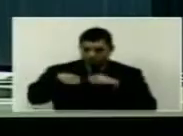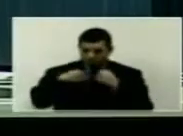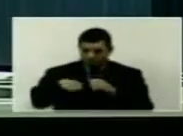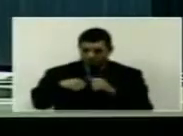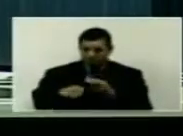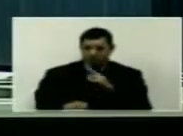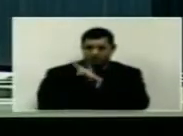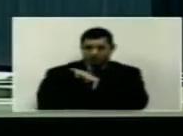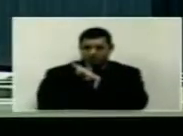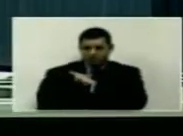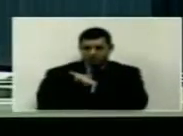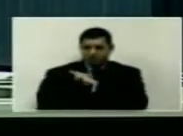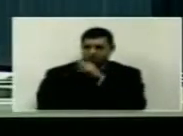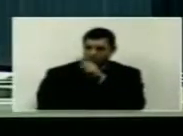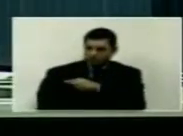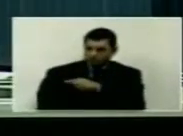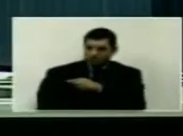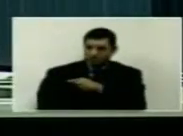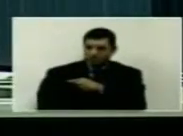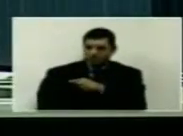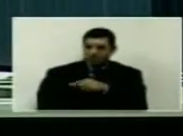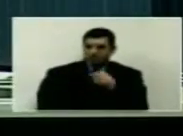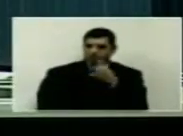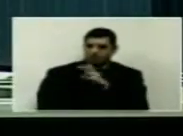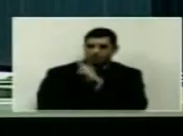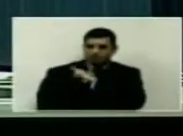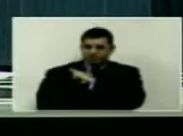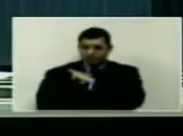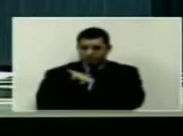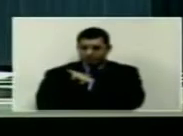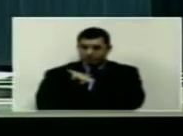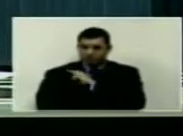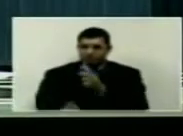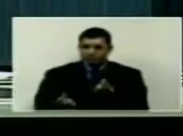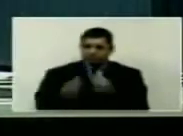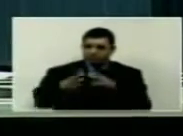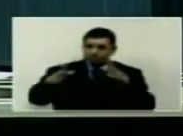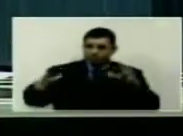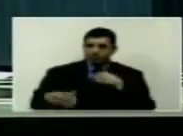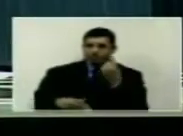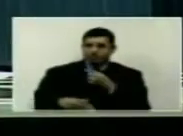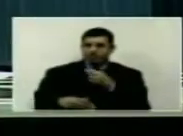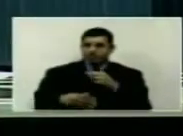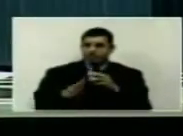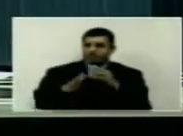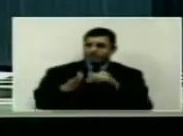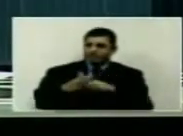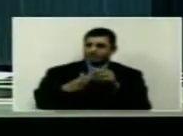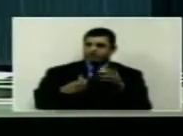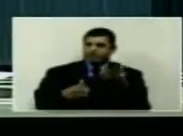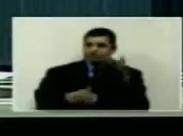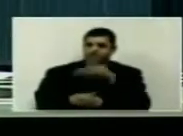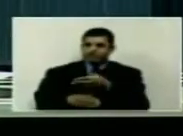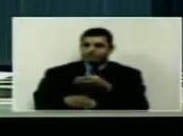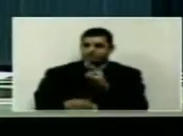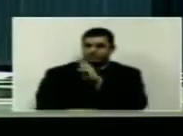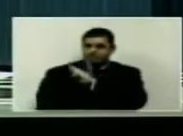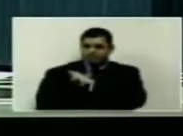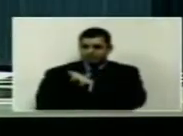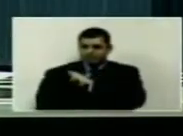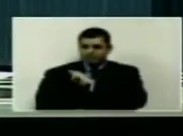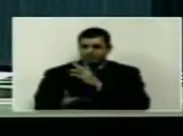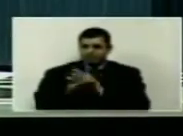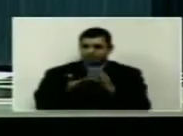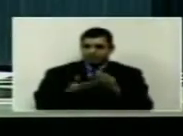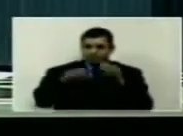ter responsabilidade com isso. A nossa responsabilidade precisa ser maior do que a nossa vaidade. A nossa responsabilidade